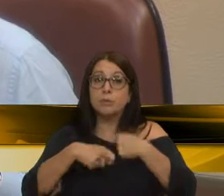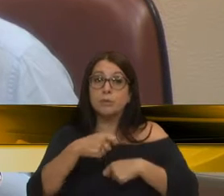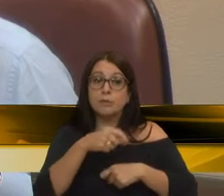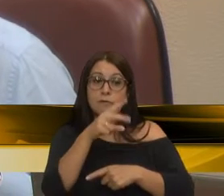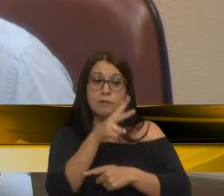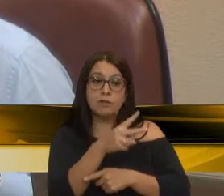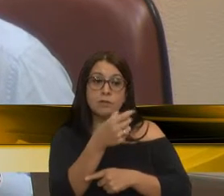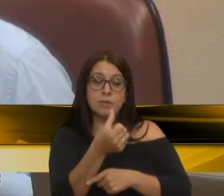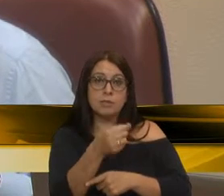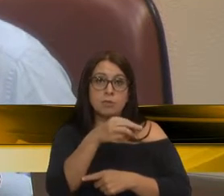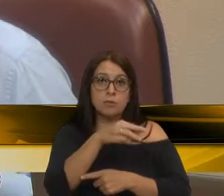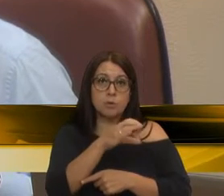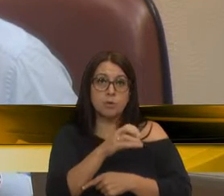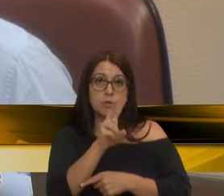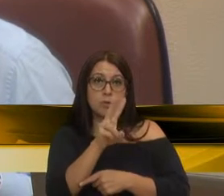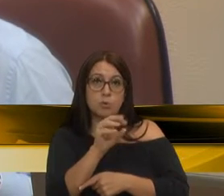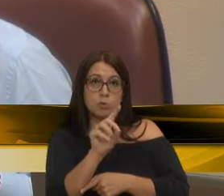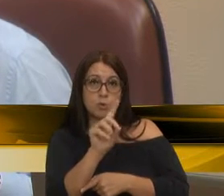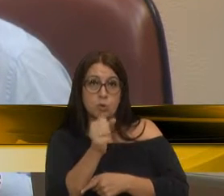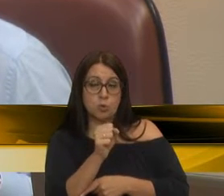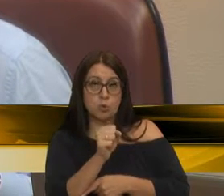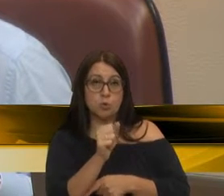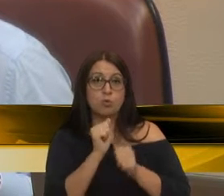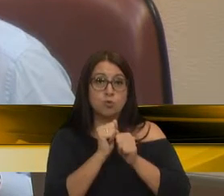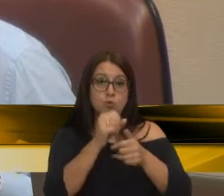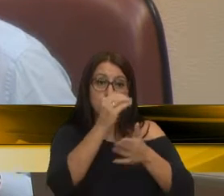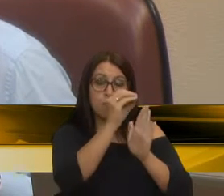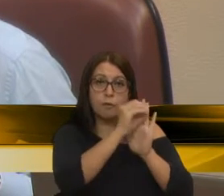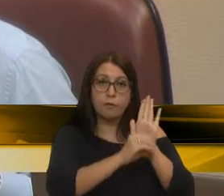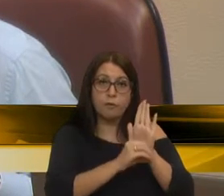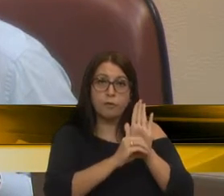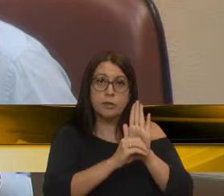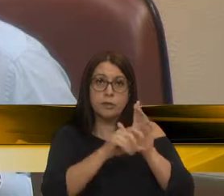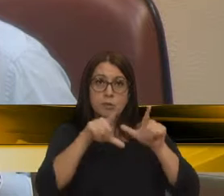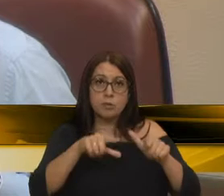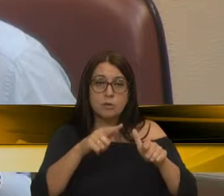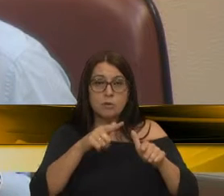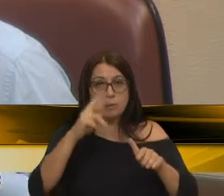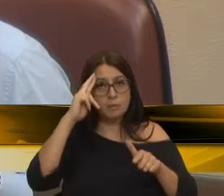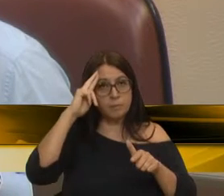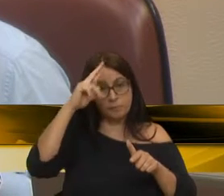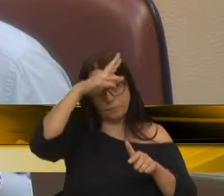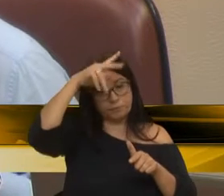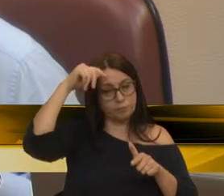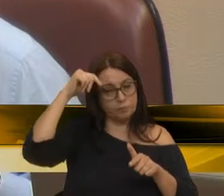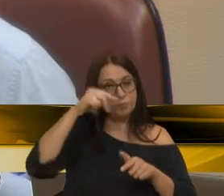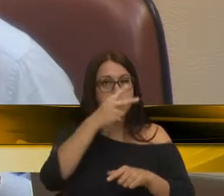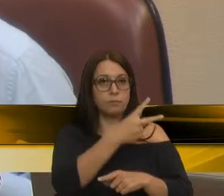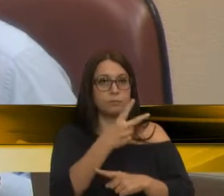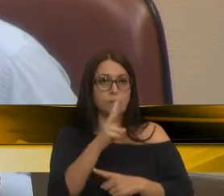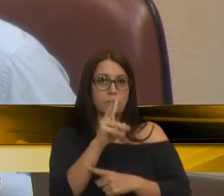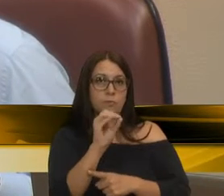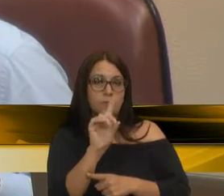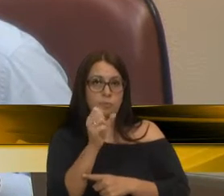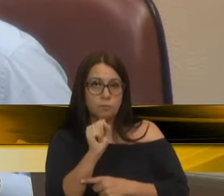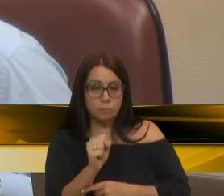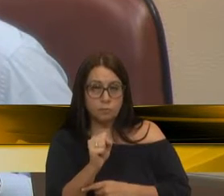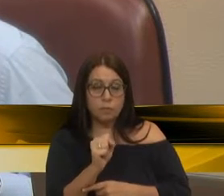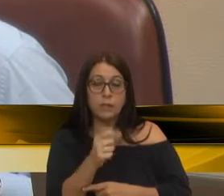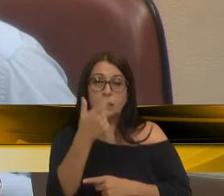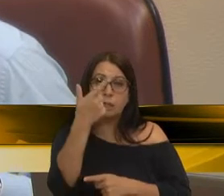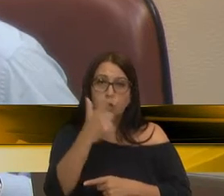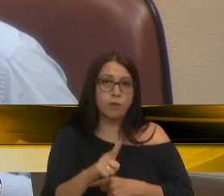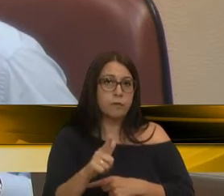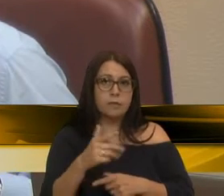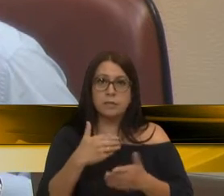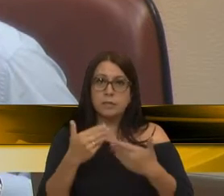de 2018 por meio do ofício do gabinete do vice-prefeito 22/2008 novamente sem